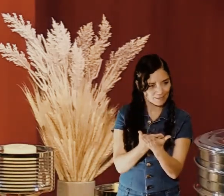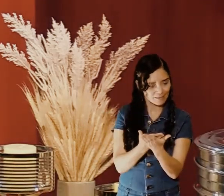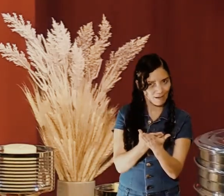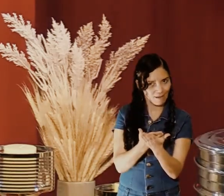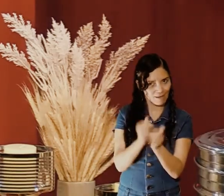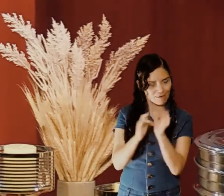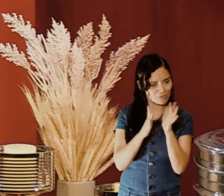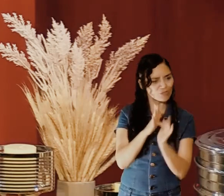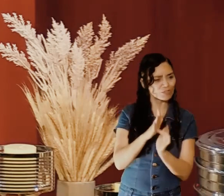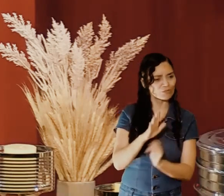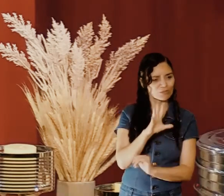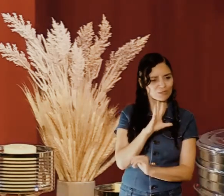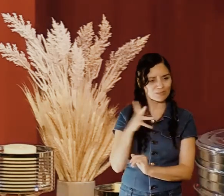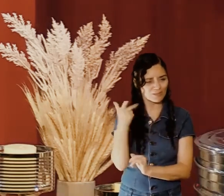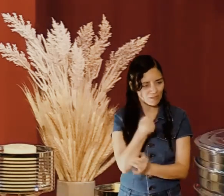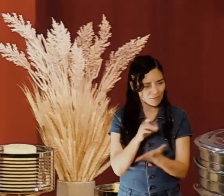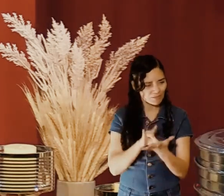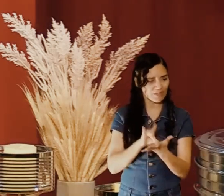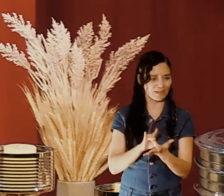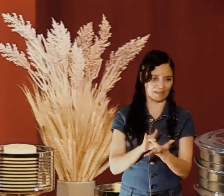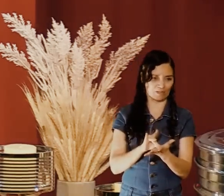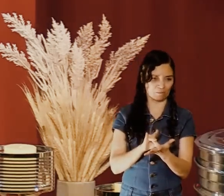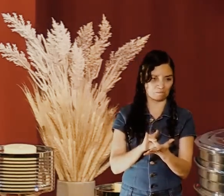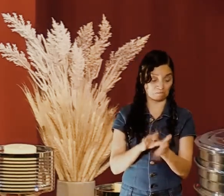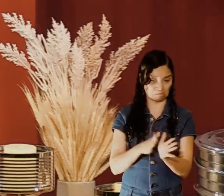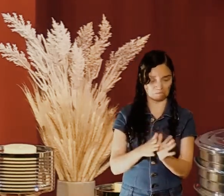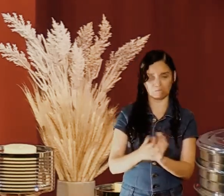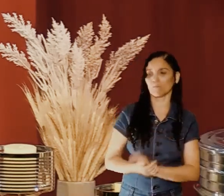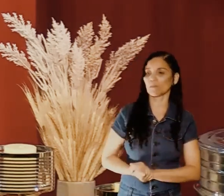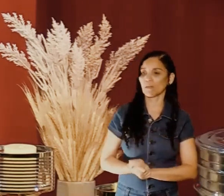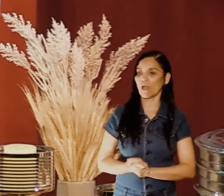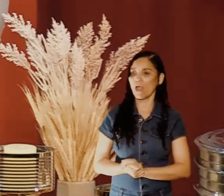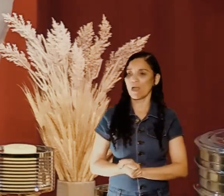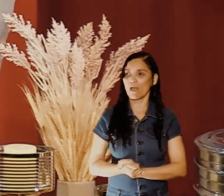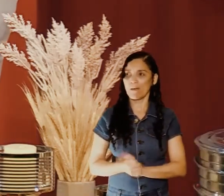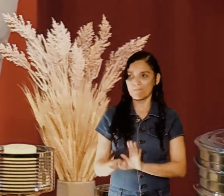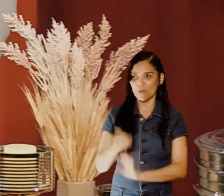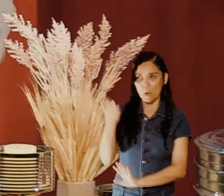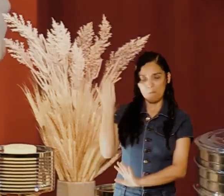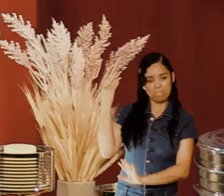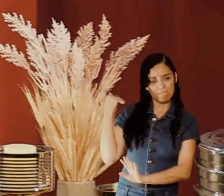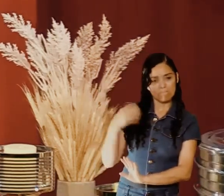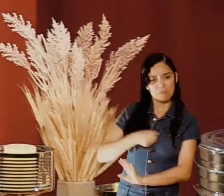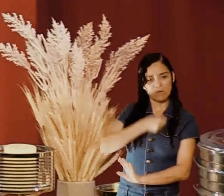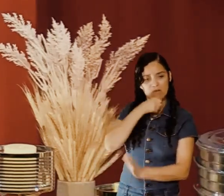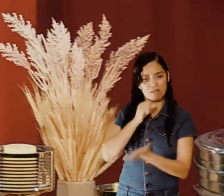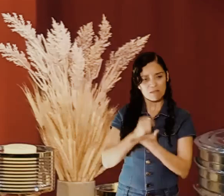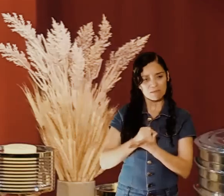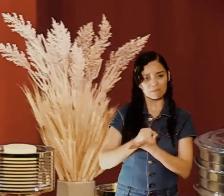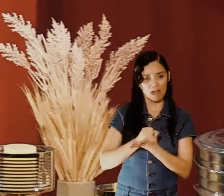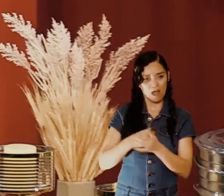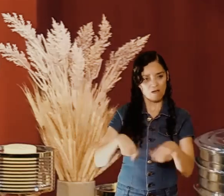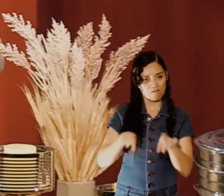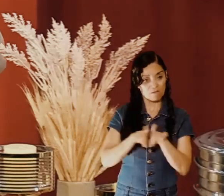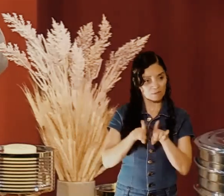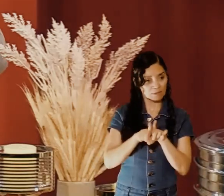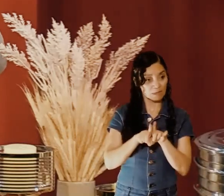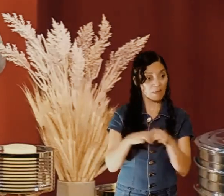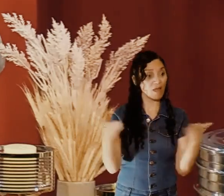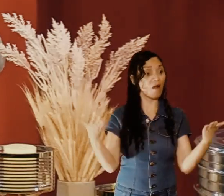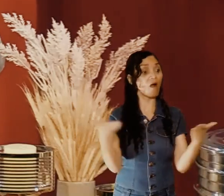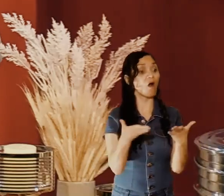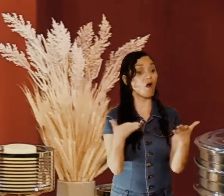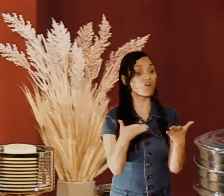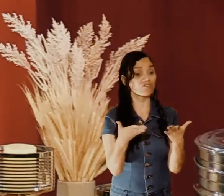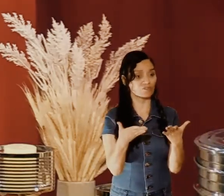Salvador? No Antigo Testamento, no Novo Testamento e nos dias atuais, o chamado é um só.